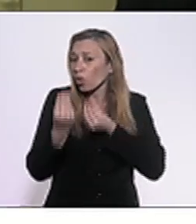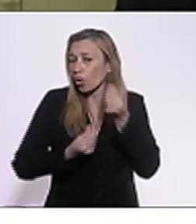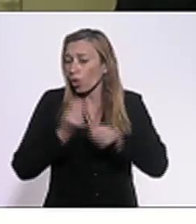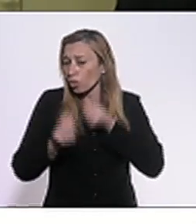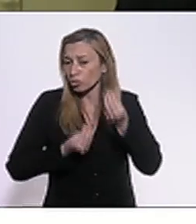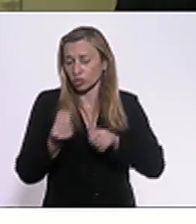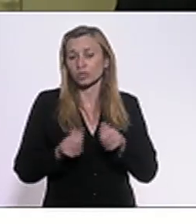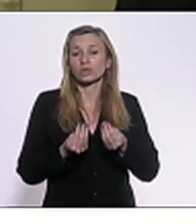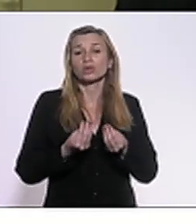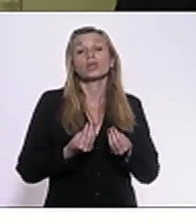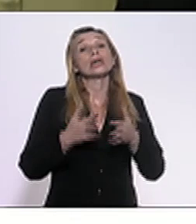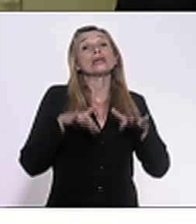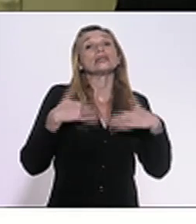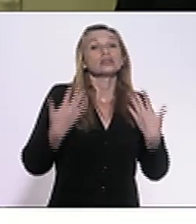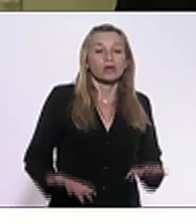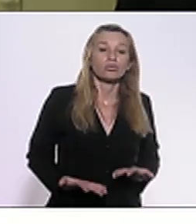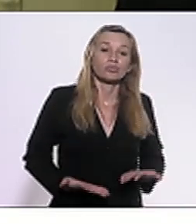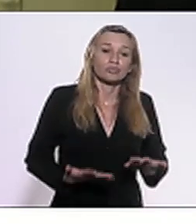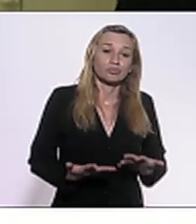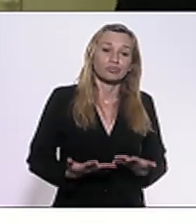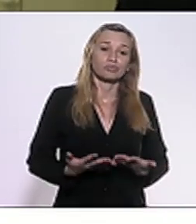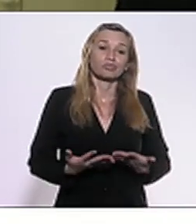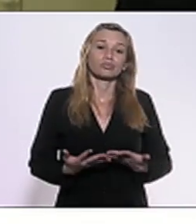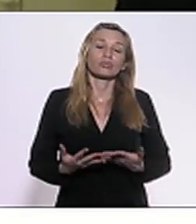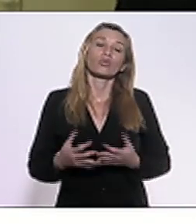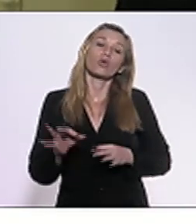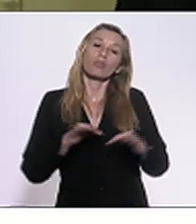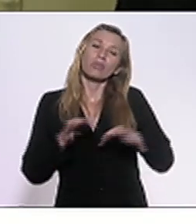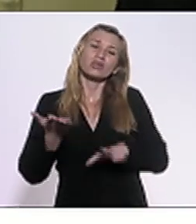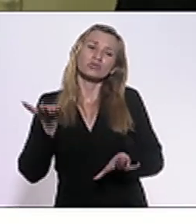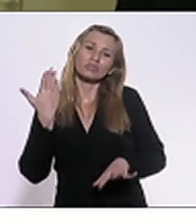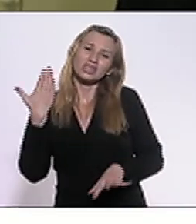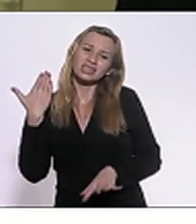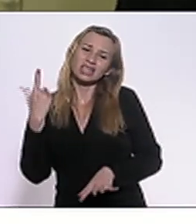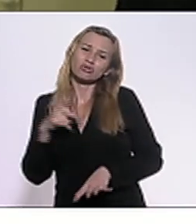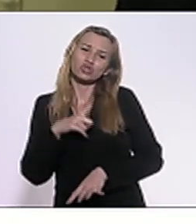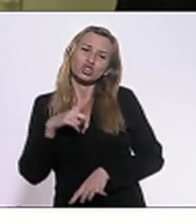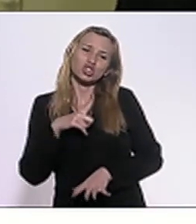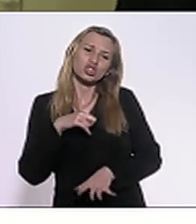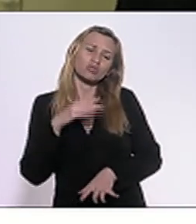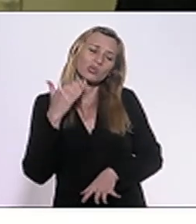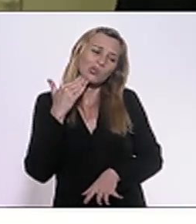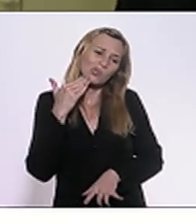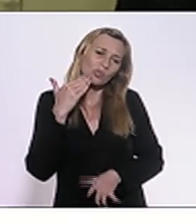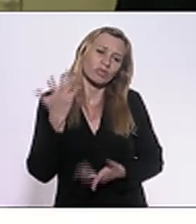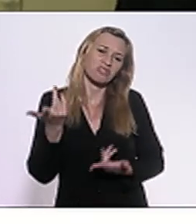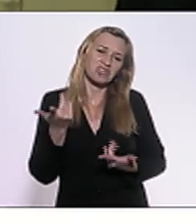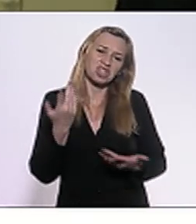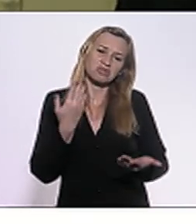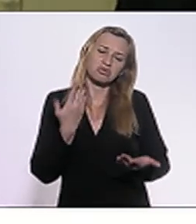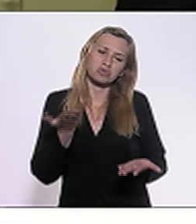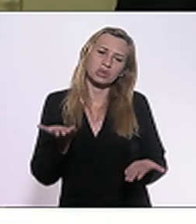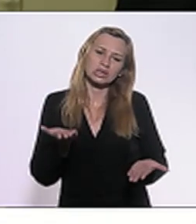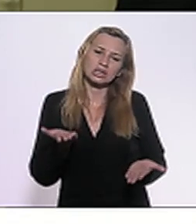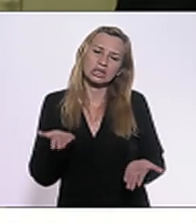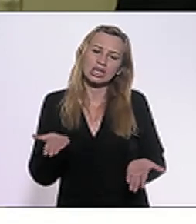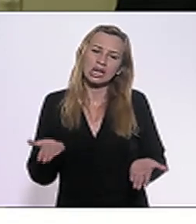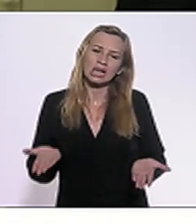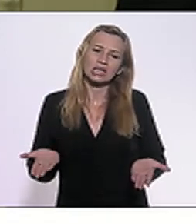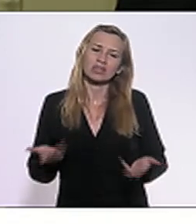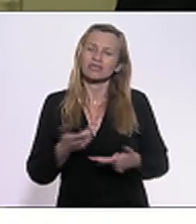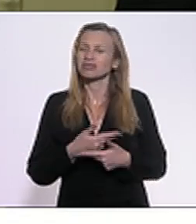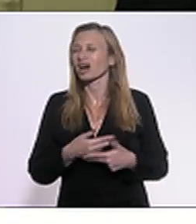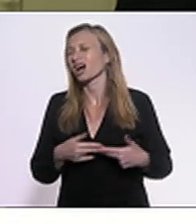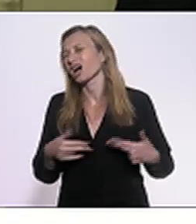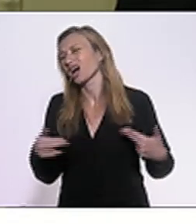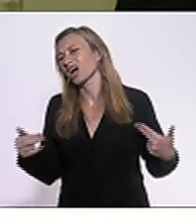você já tinha tomado. Então, assim, e o plano anterior, ele tinha um defeito, um vício, que tem muita